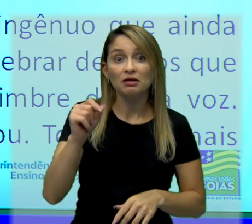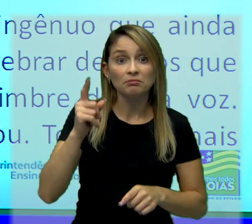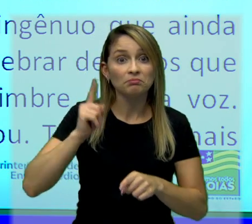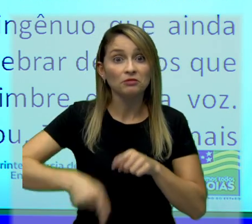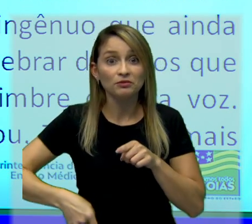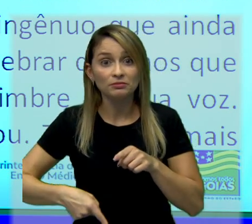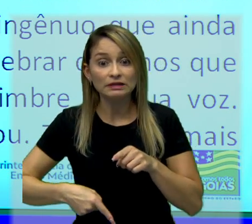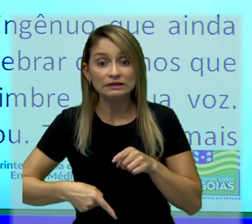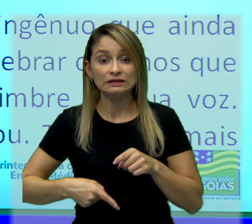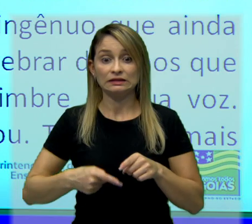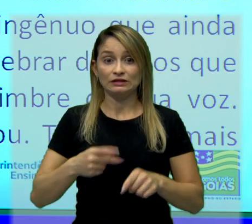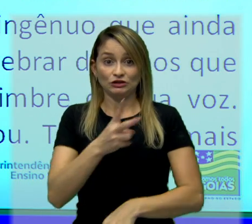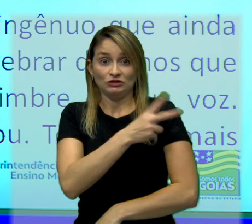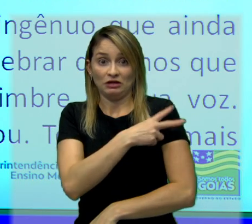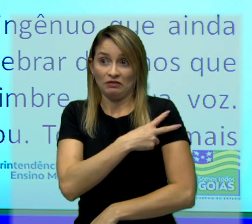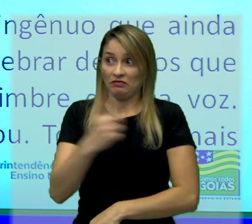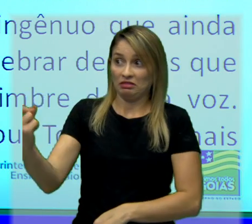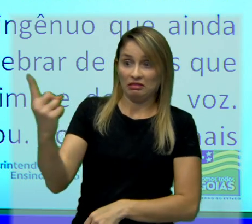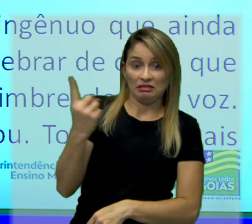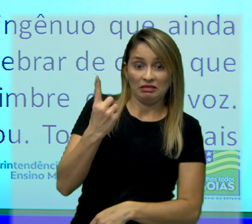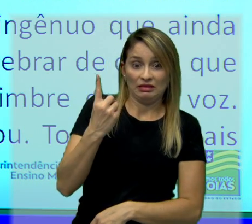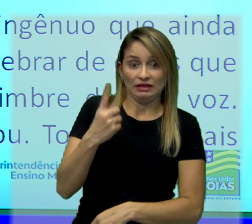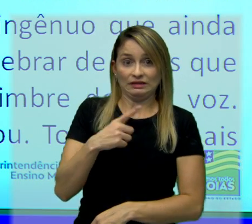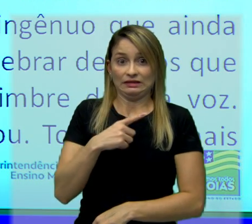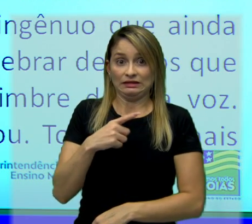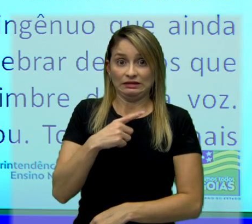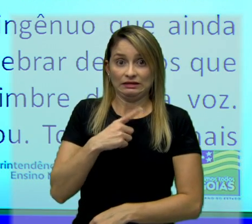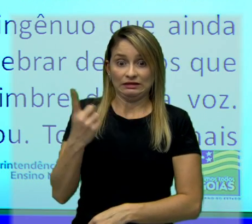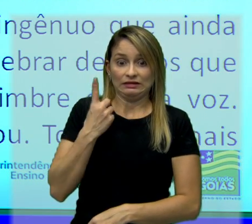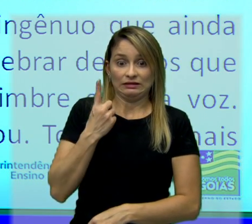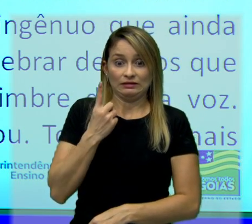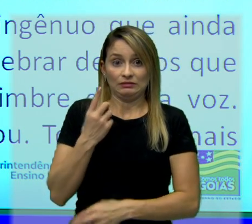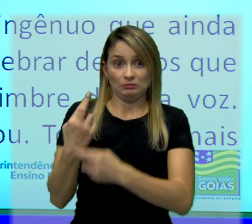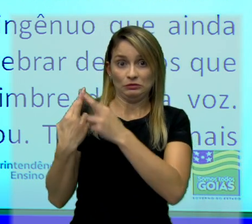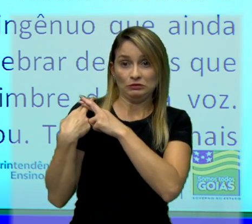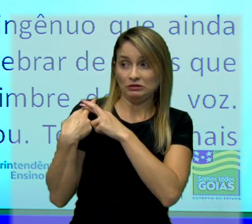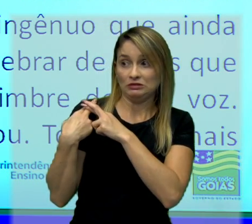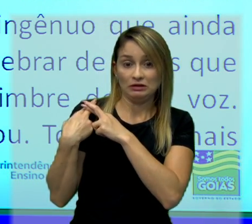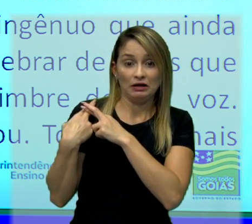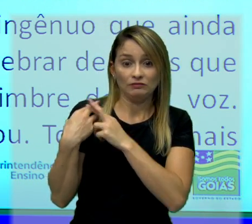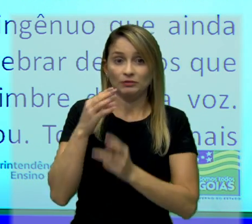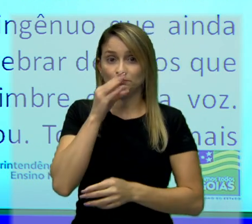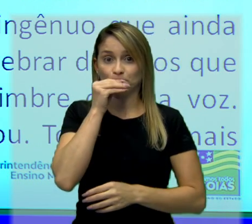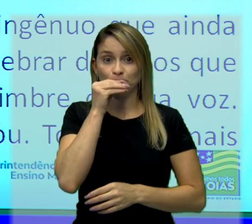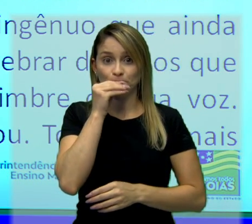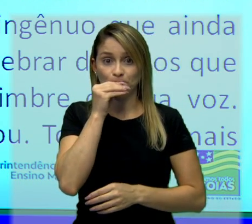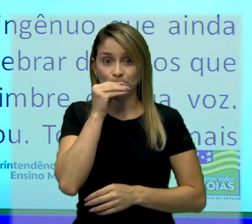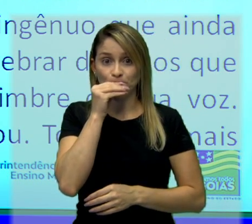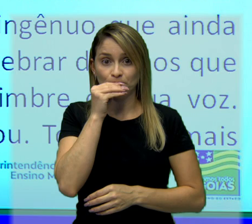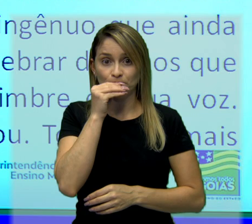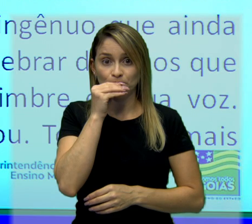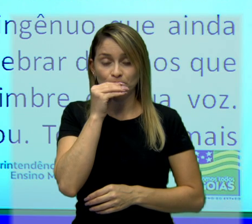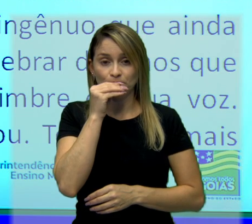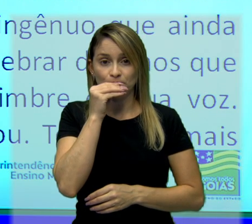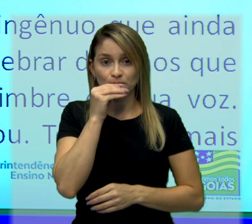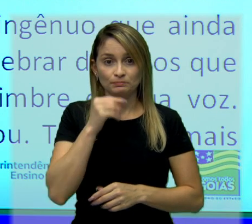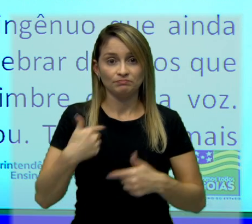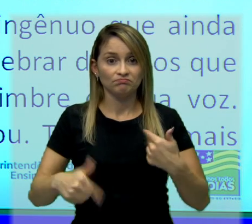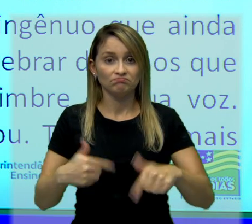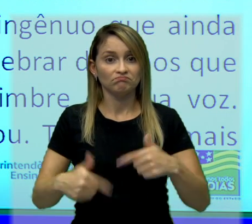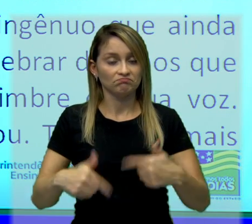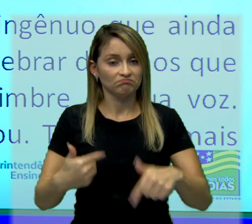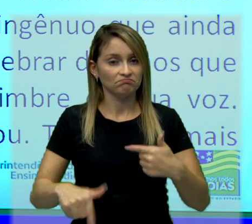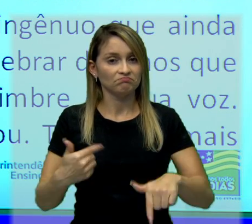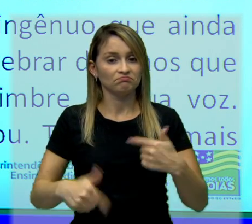atrás de proibições? O patrão vinha? Vinha o encarregado do serviço? Calavam o bico. Aplicavam-se